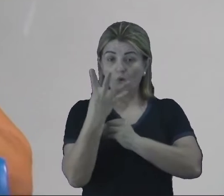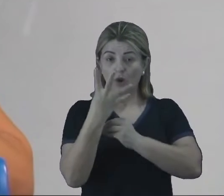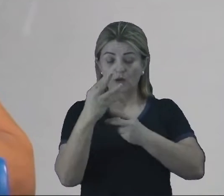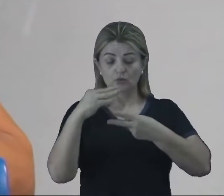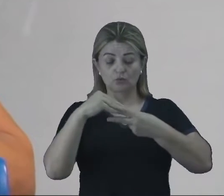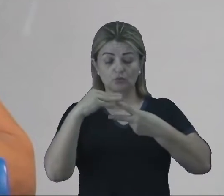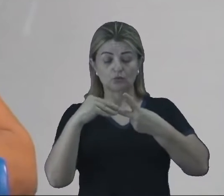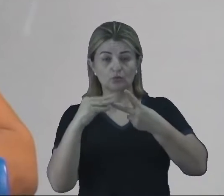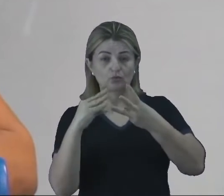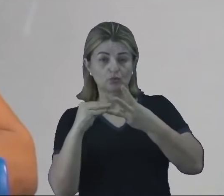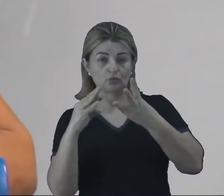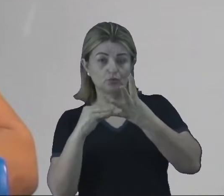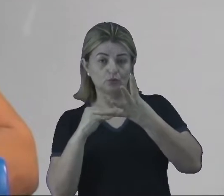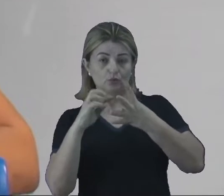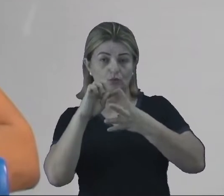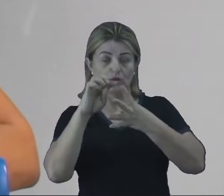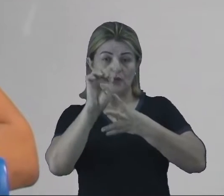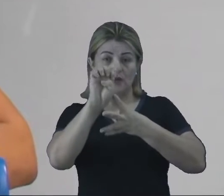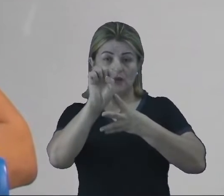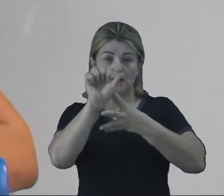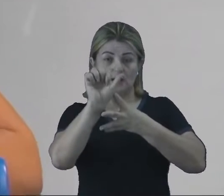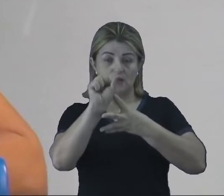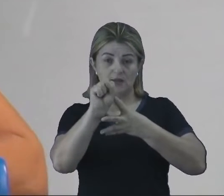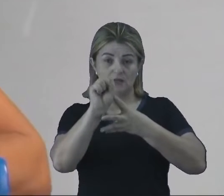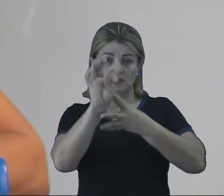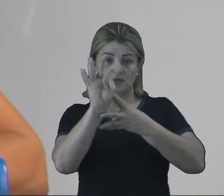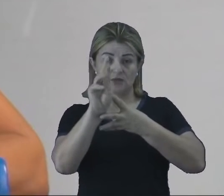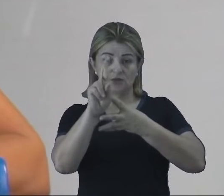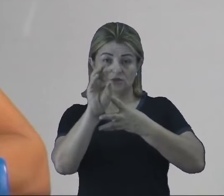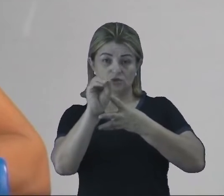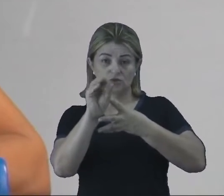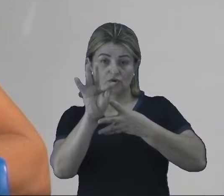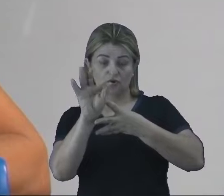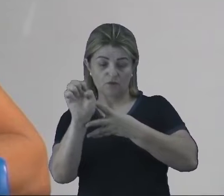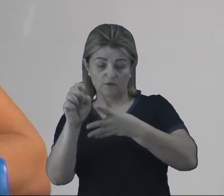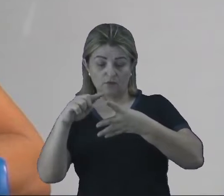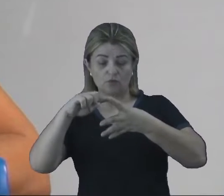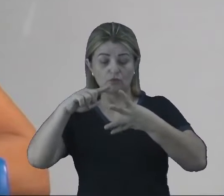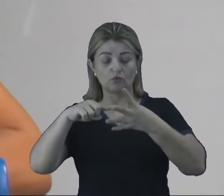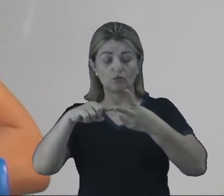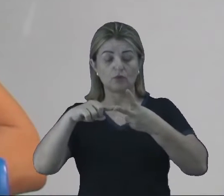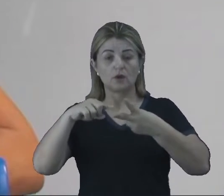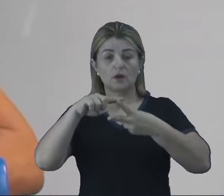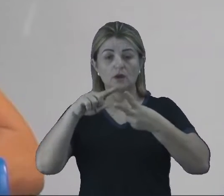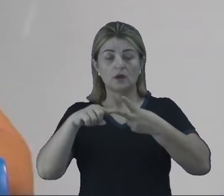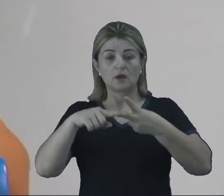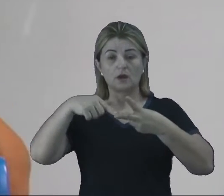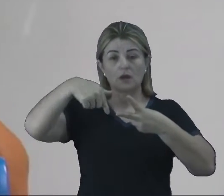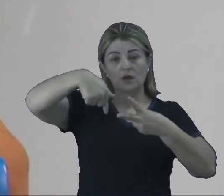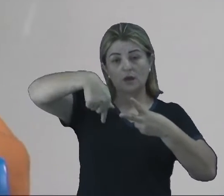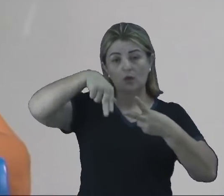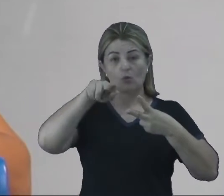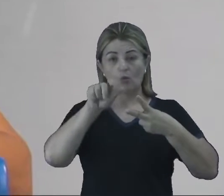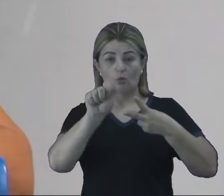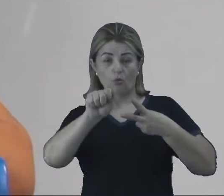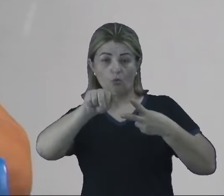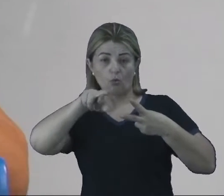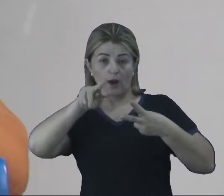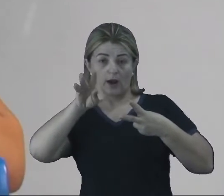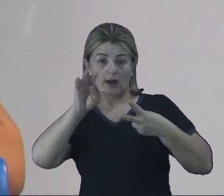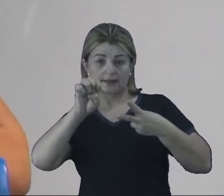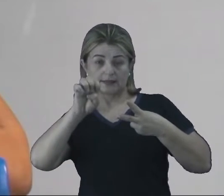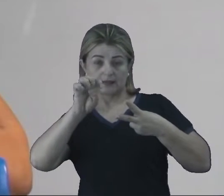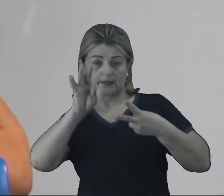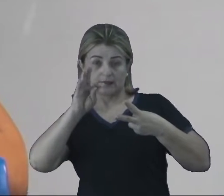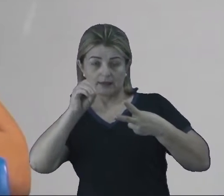pontos. É isso mesmo. Nas aulas anteriores, nós estudamos um pouquinho já sobre literatura, isso porque